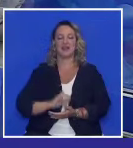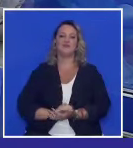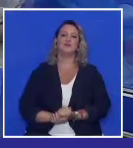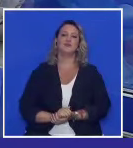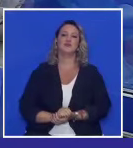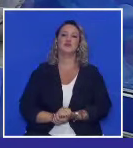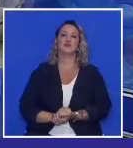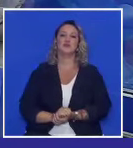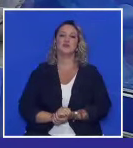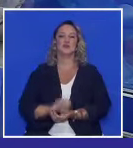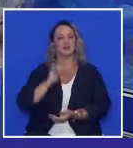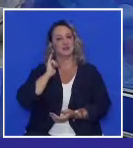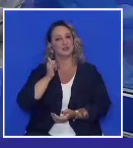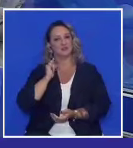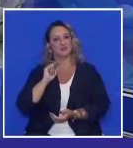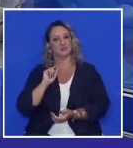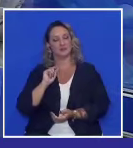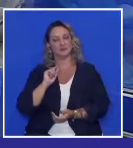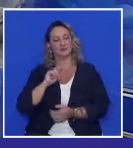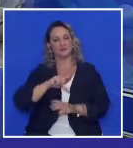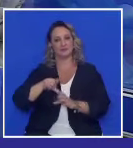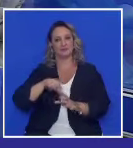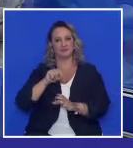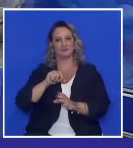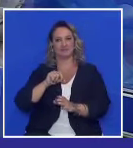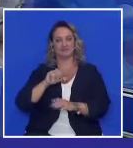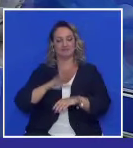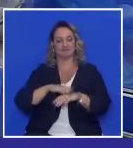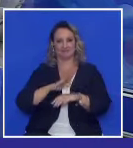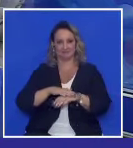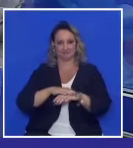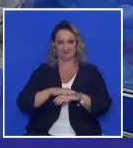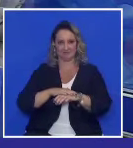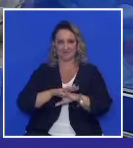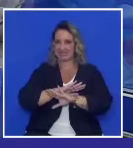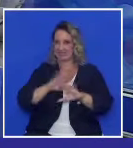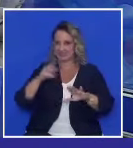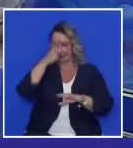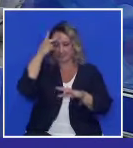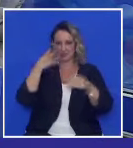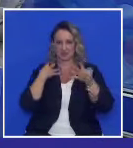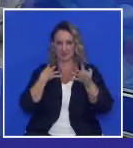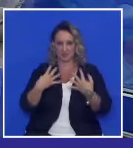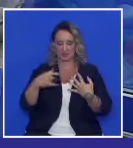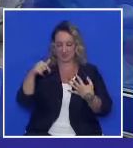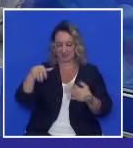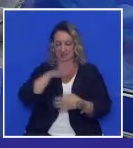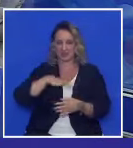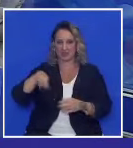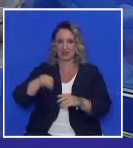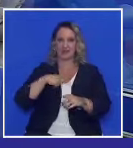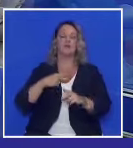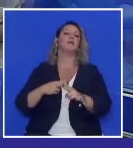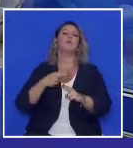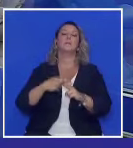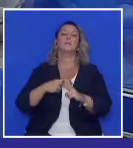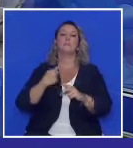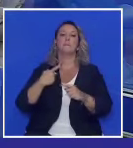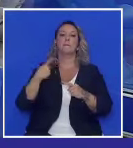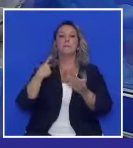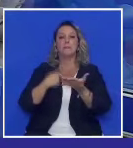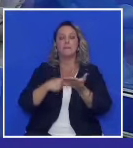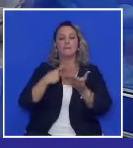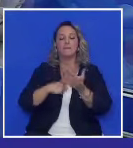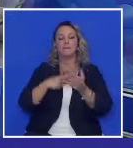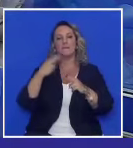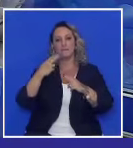R$1.421.774,31. Lembramos que os sorteios estão sendo realizados sem a presença de plateia aqui no Espaço Loterias Caixa, confirmando o compromisso